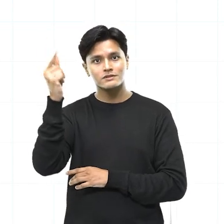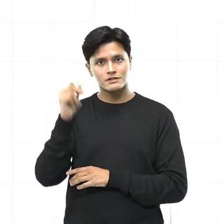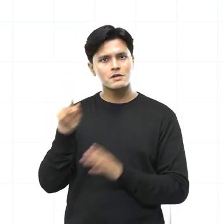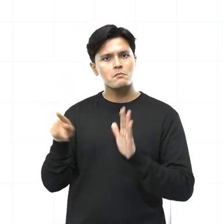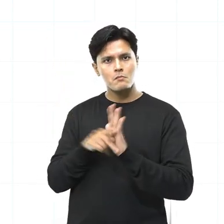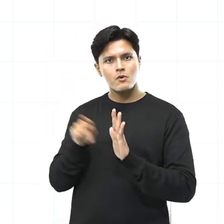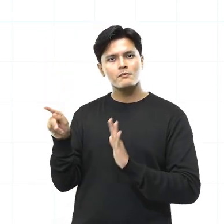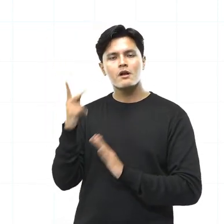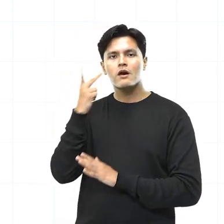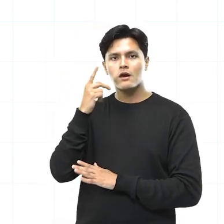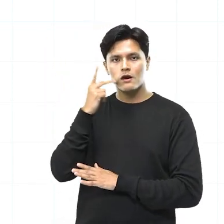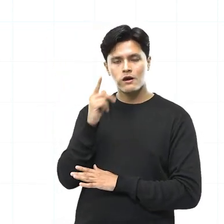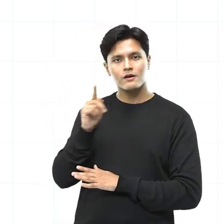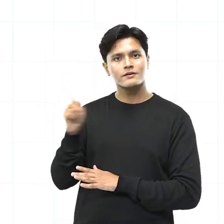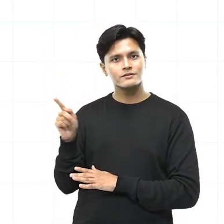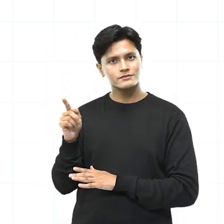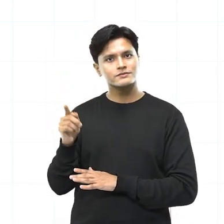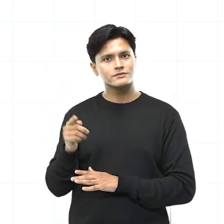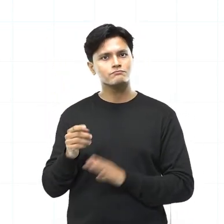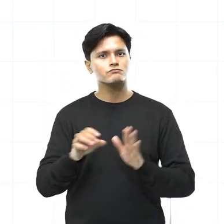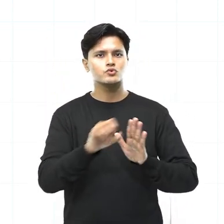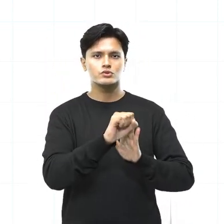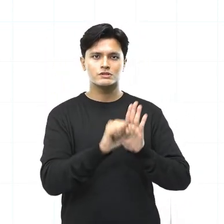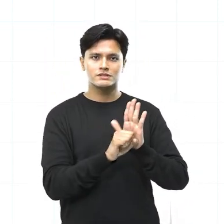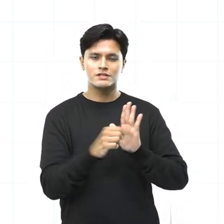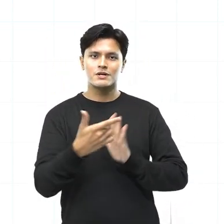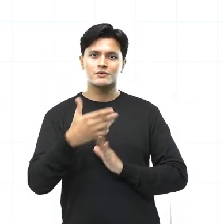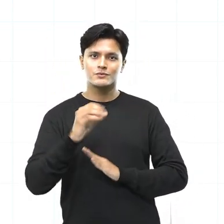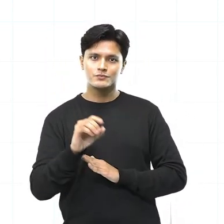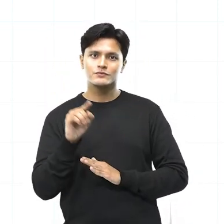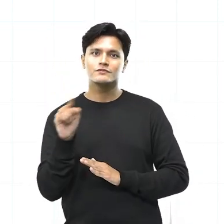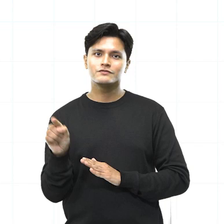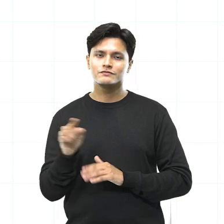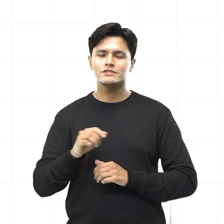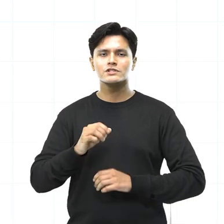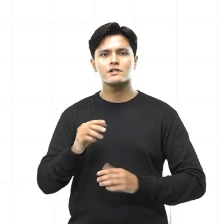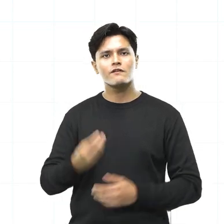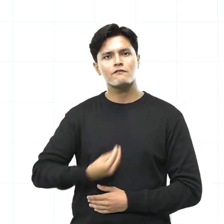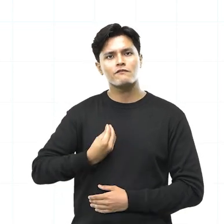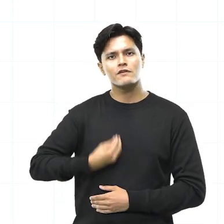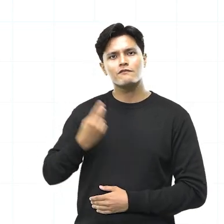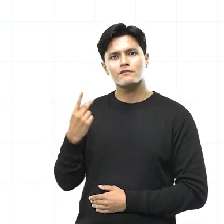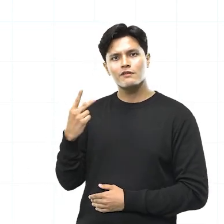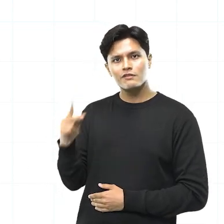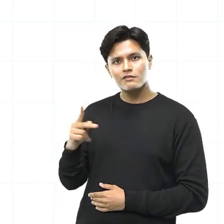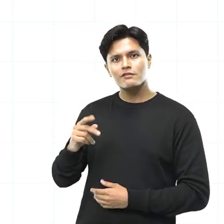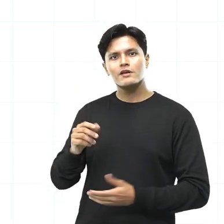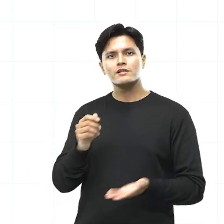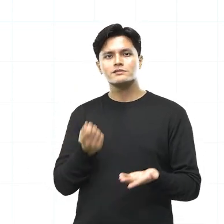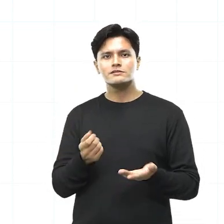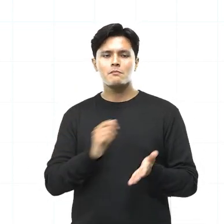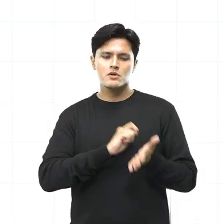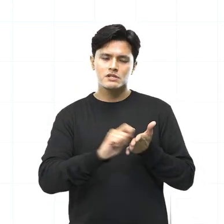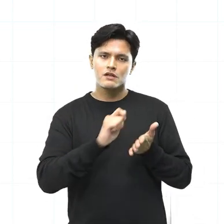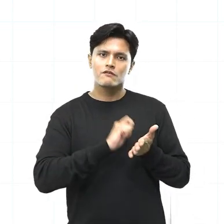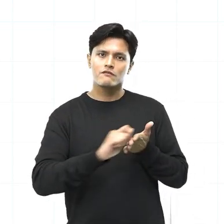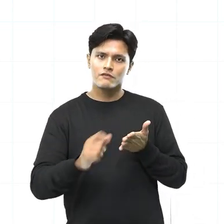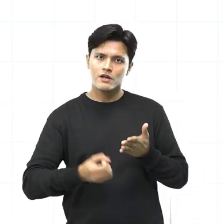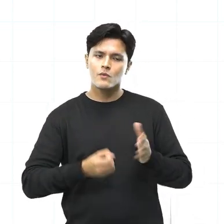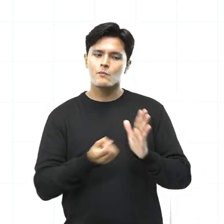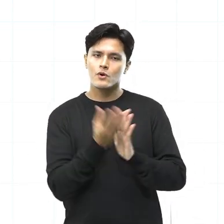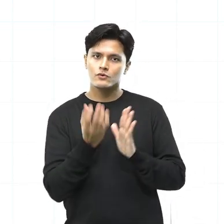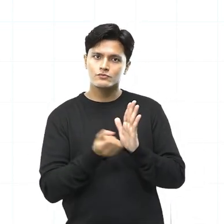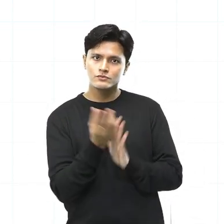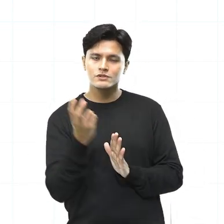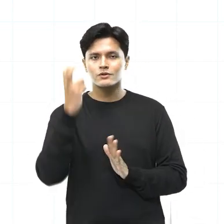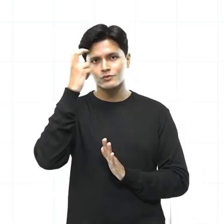século XX. Ele dedicou a sua vida à produção de cultura popular, tá bom? Então, voltada para o